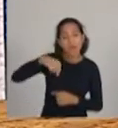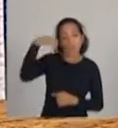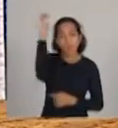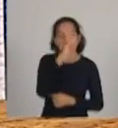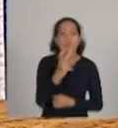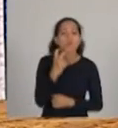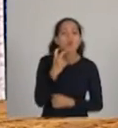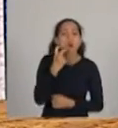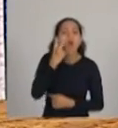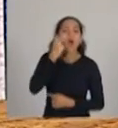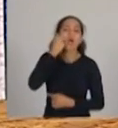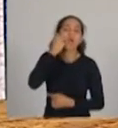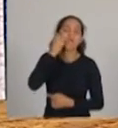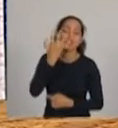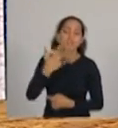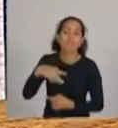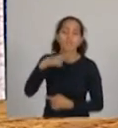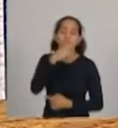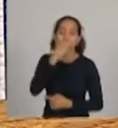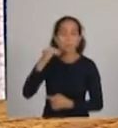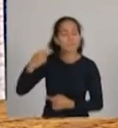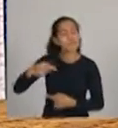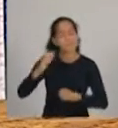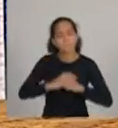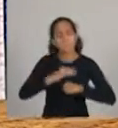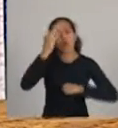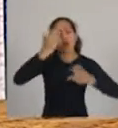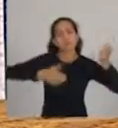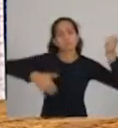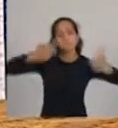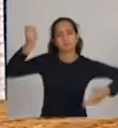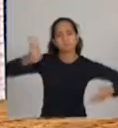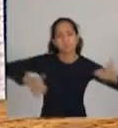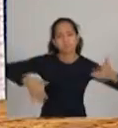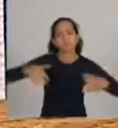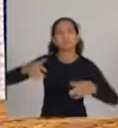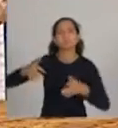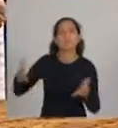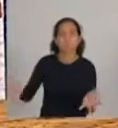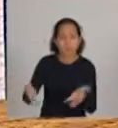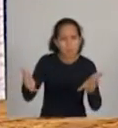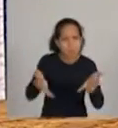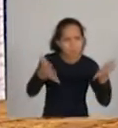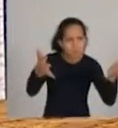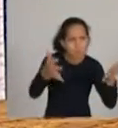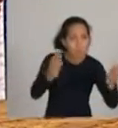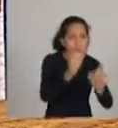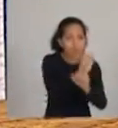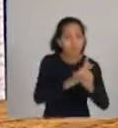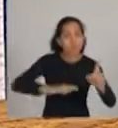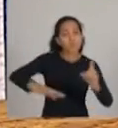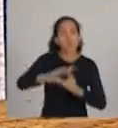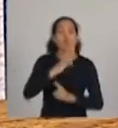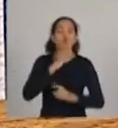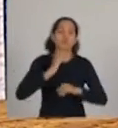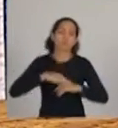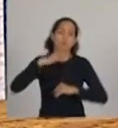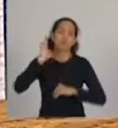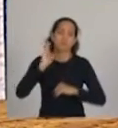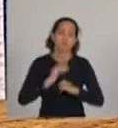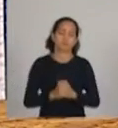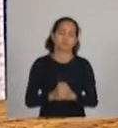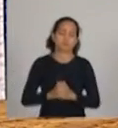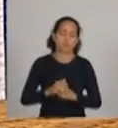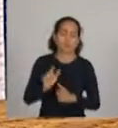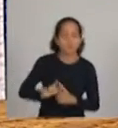ela precisa ser mais falada, ela precisa ser mais exposta para a sociedade. É claro,